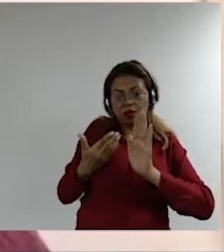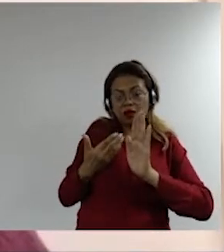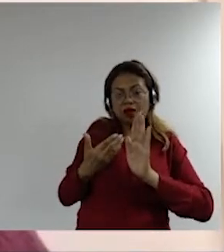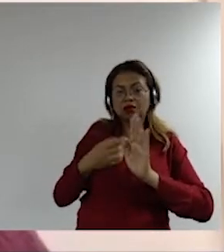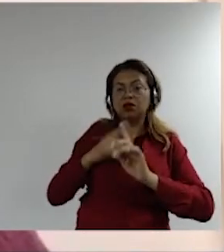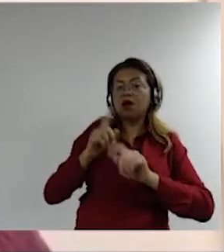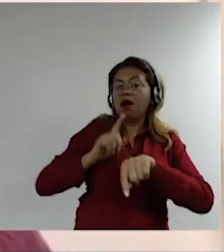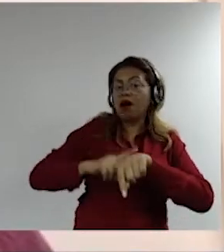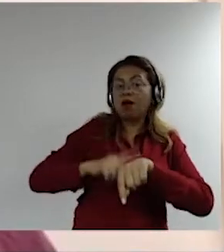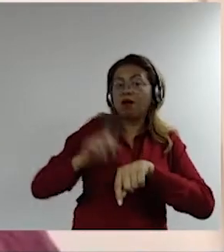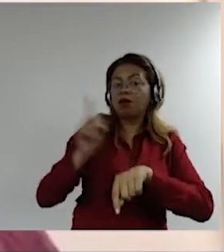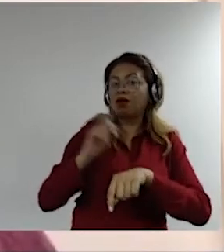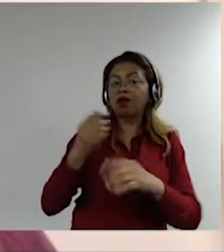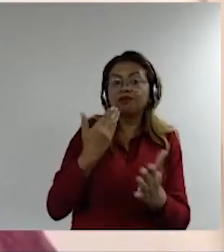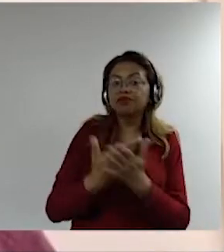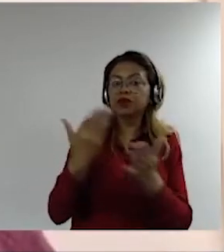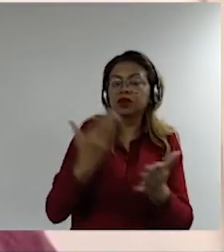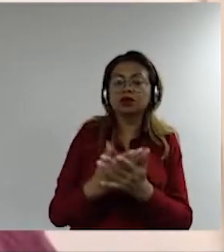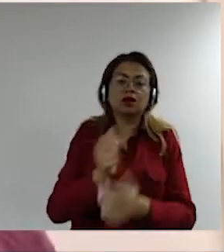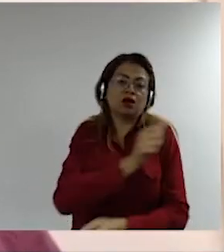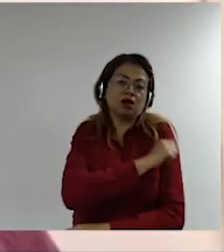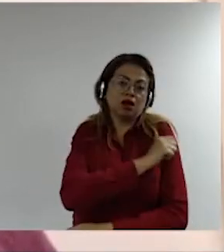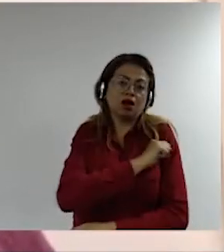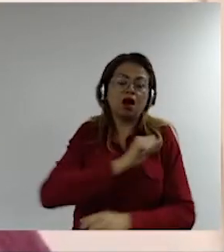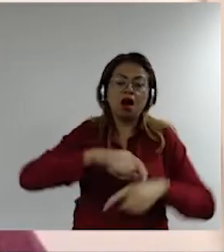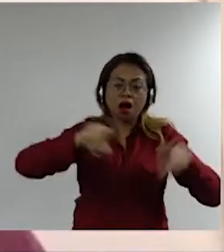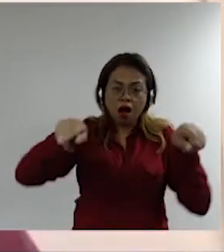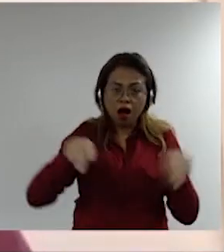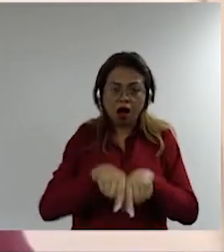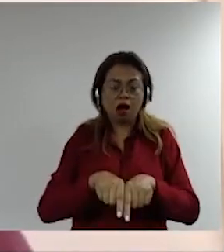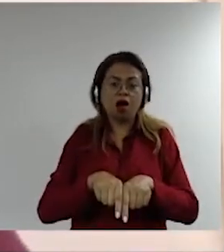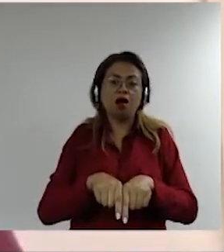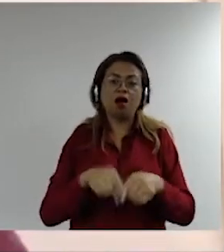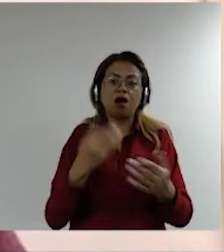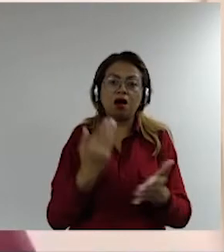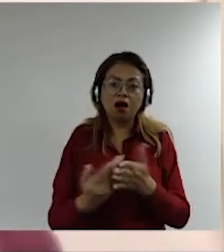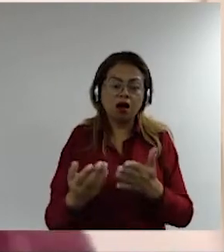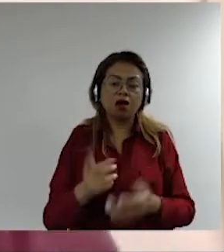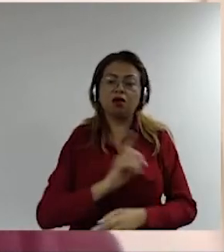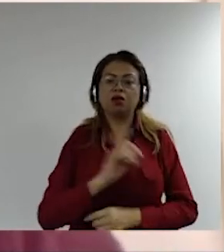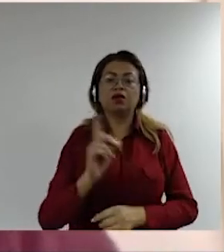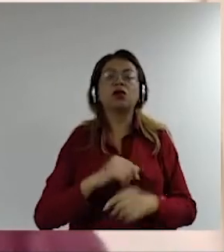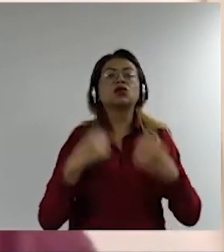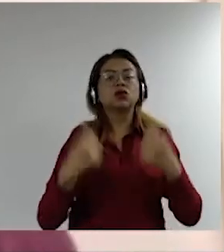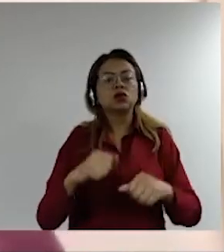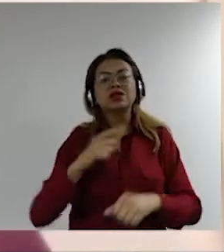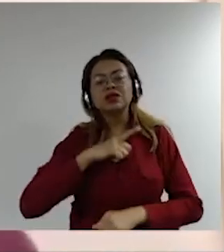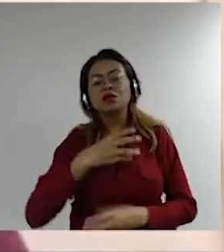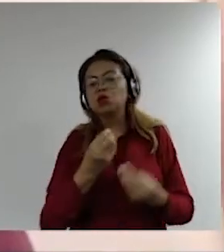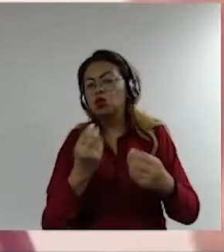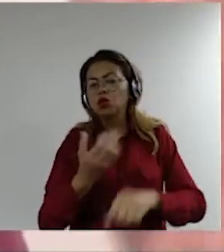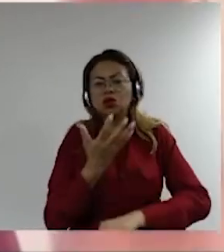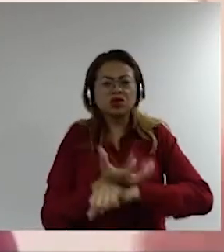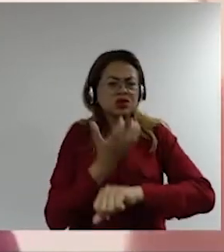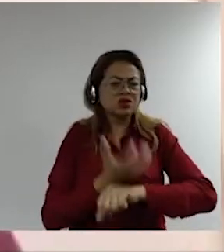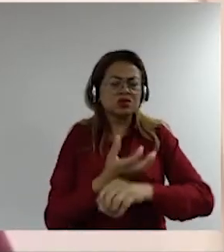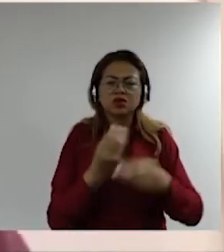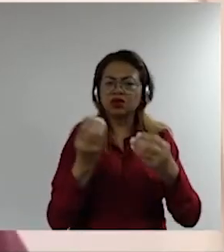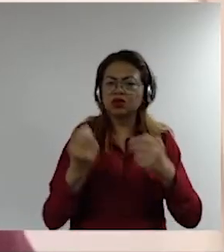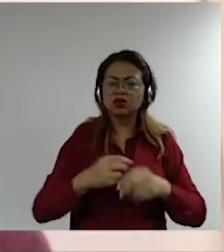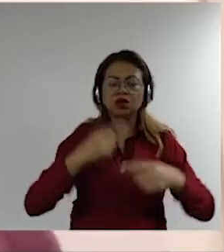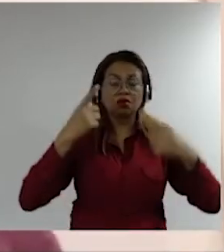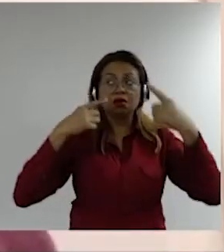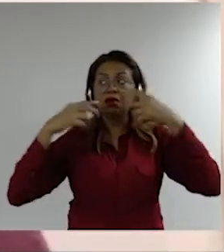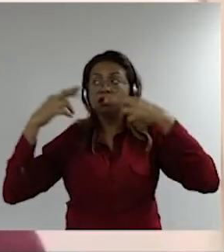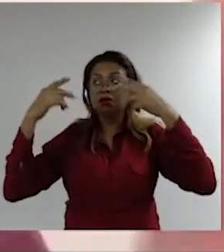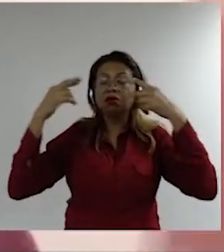hora mais de perder aula, não é? Foco no essencial, quer dizer, nós temos muitas disciplinas, muita distração na escola, já que é